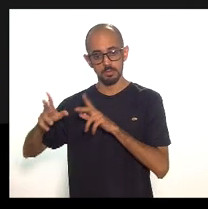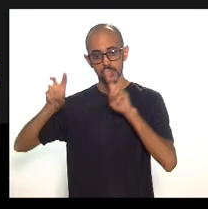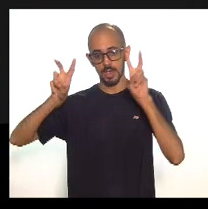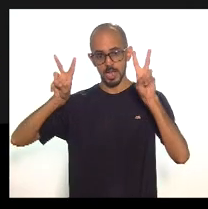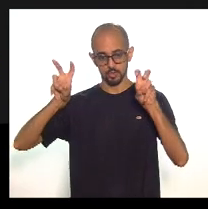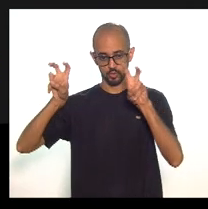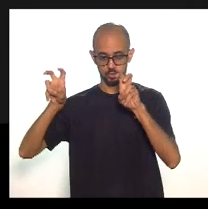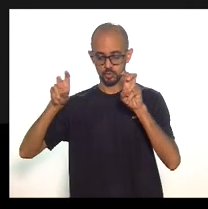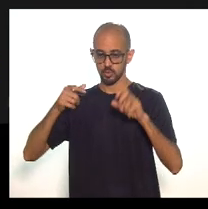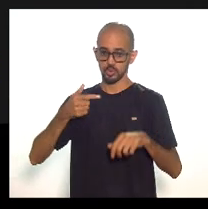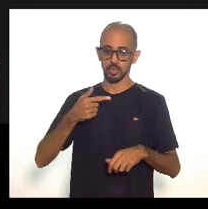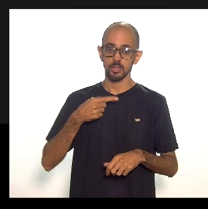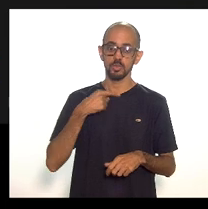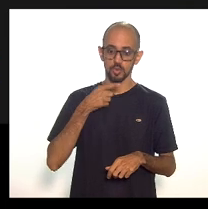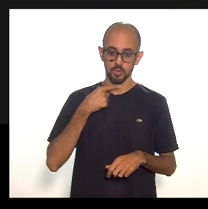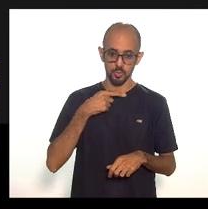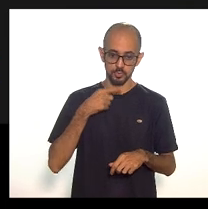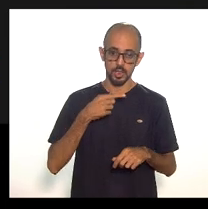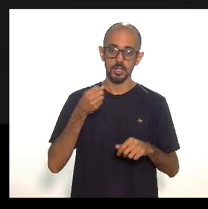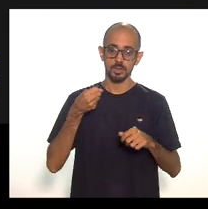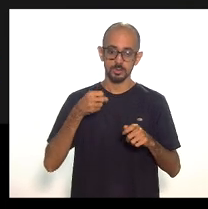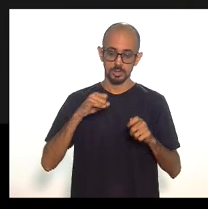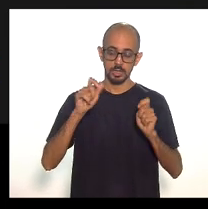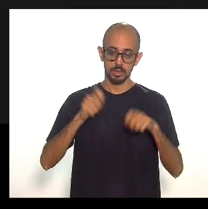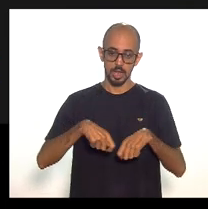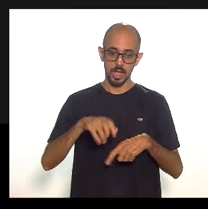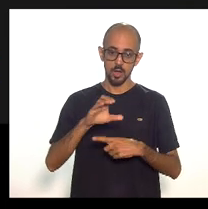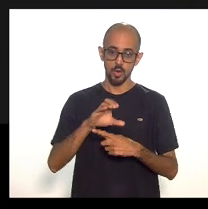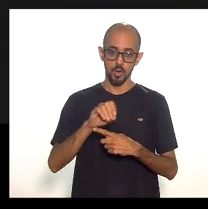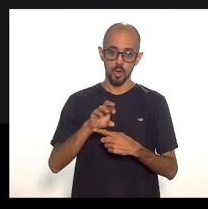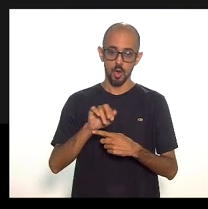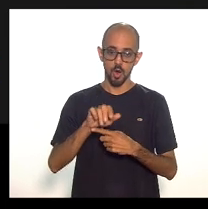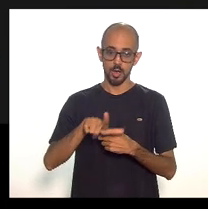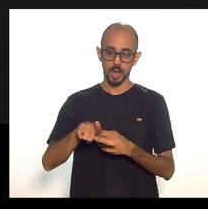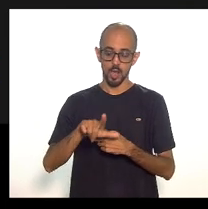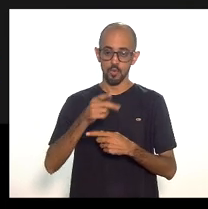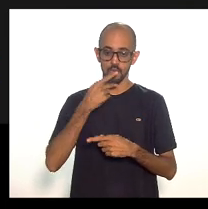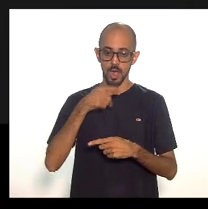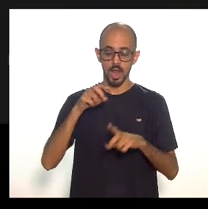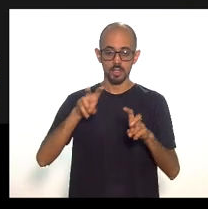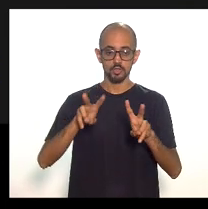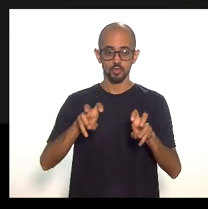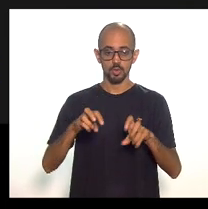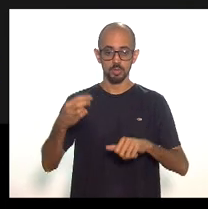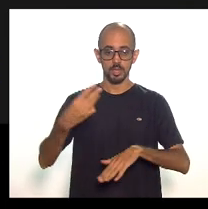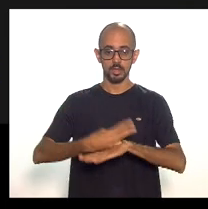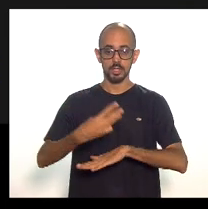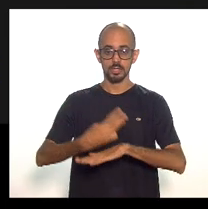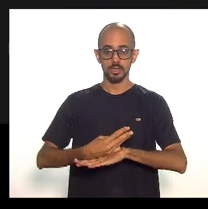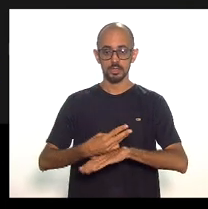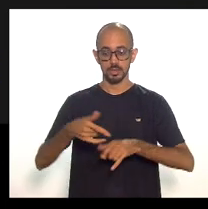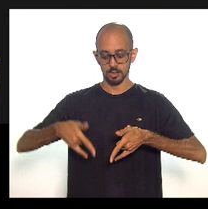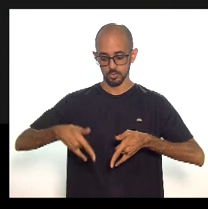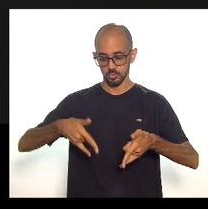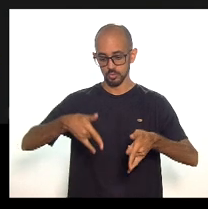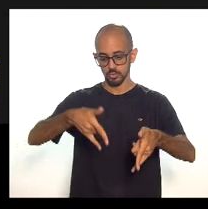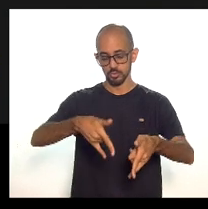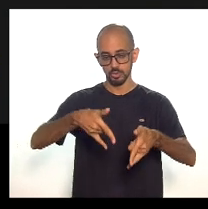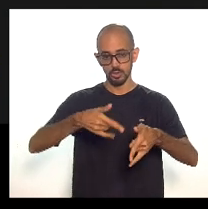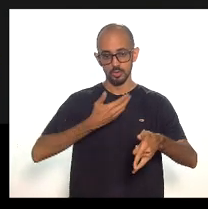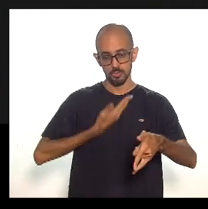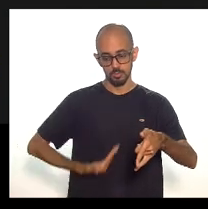quando o coronel de Velho puder esclarecer, a questão da terceirização de leitos